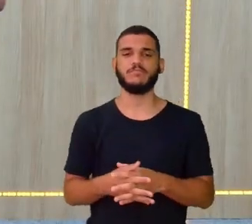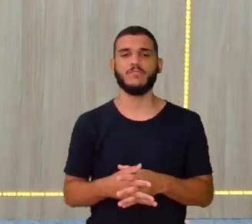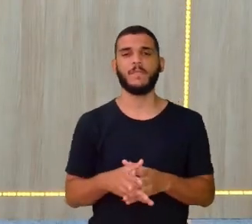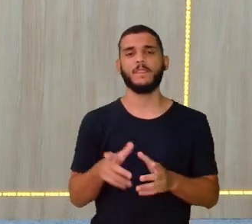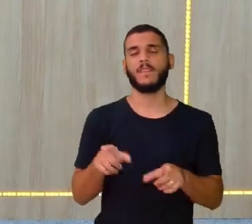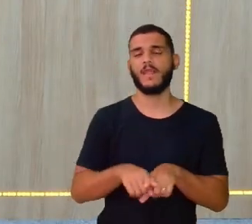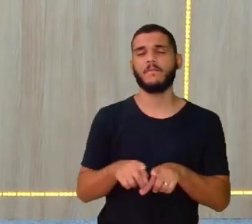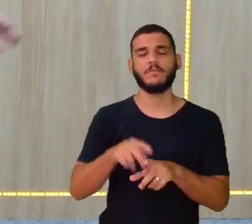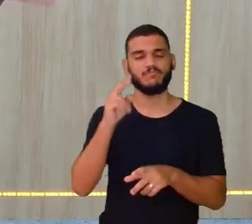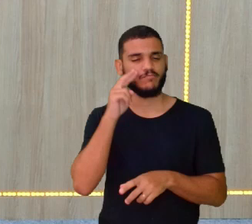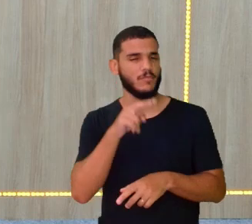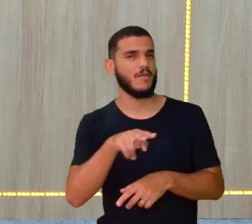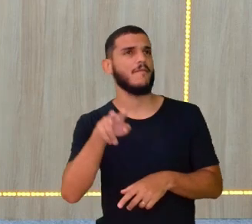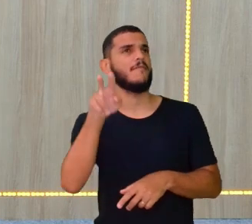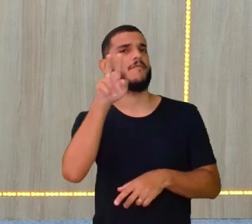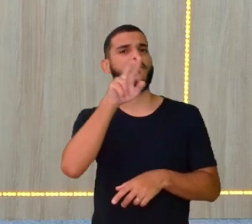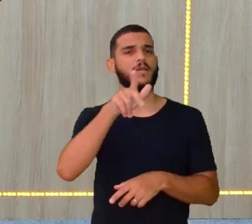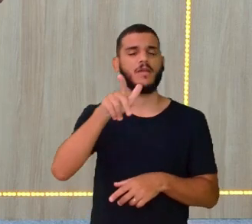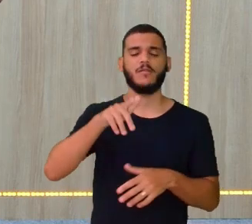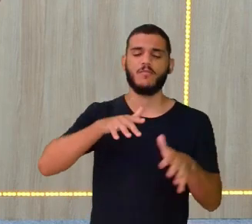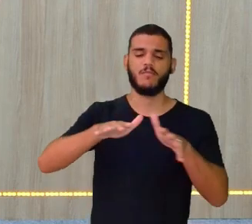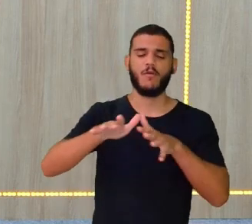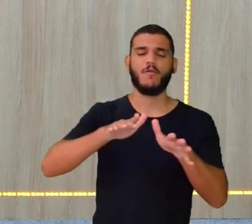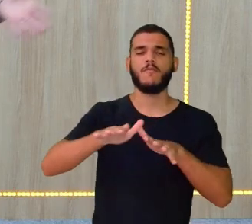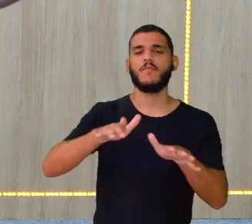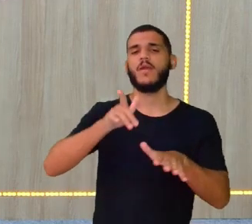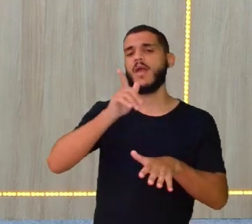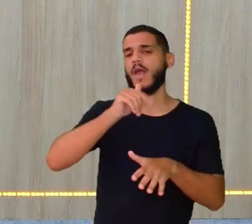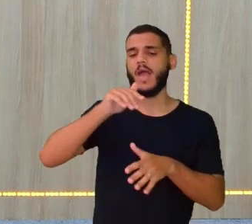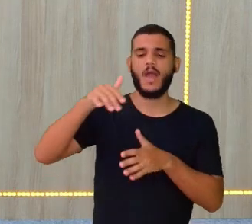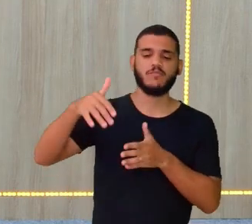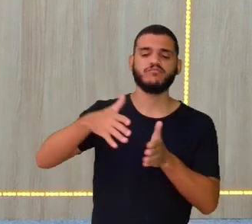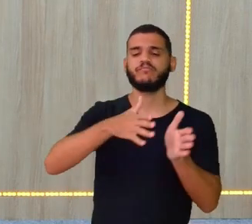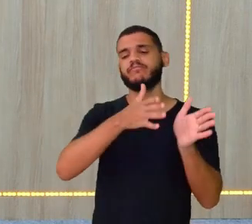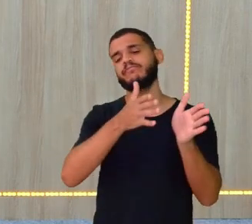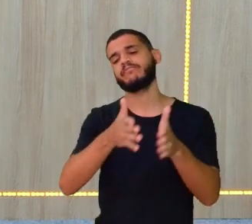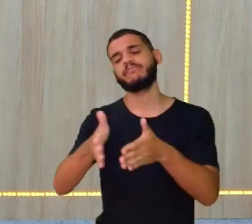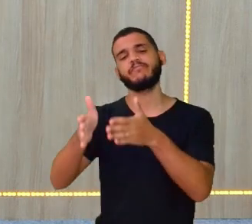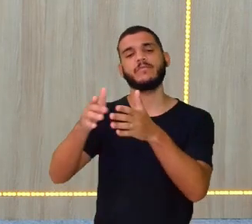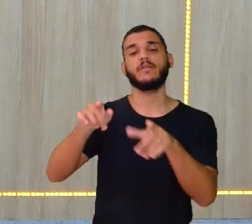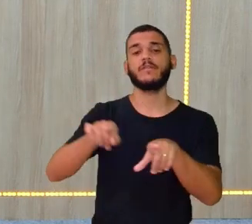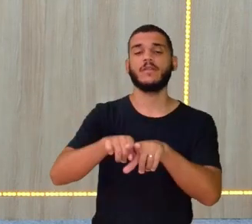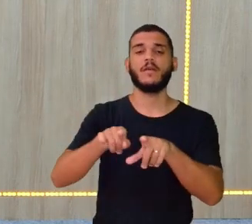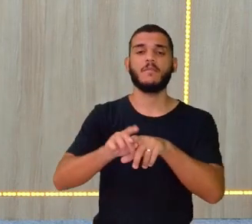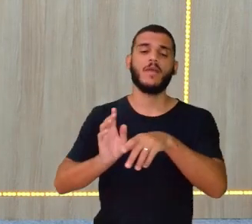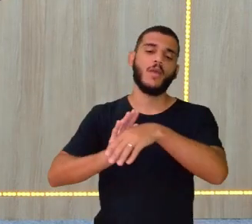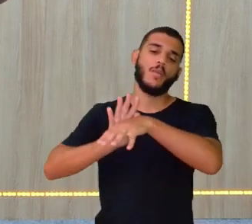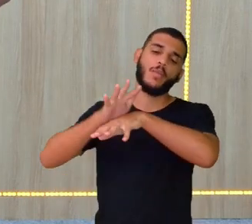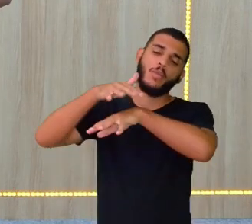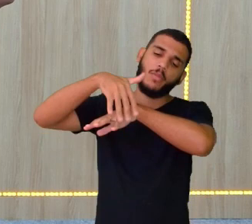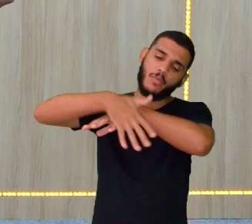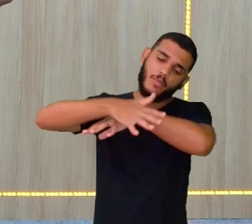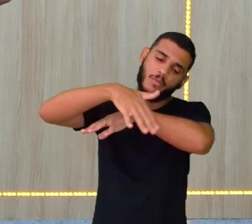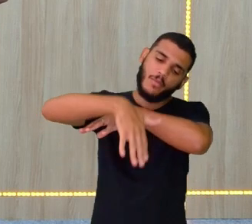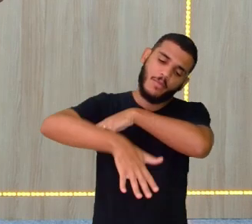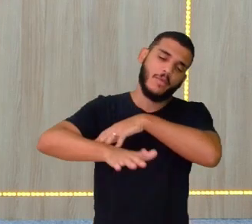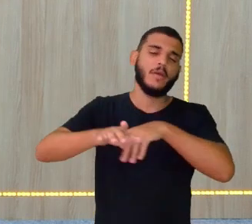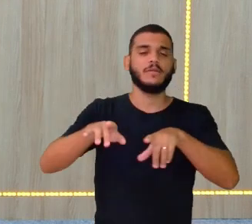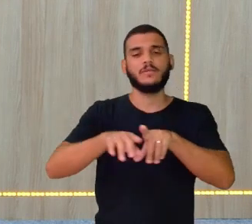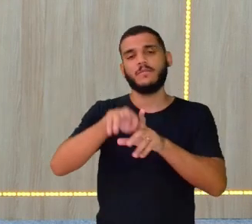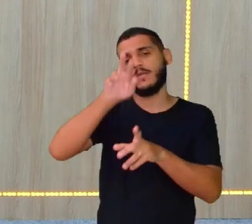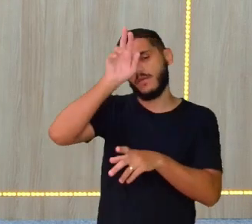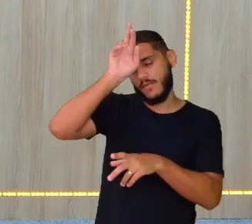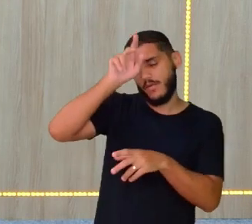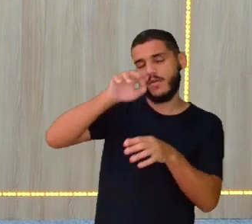é, a movimentação das águas no rio, na cachoeira, não é? As formigas. Então, ele fala de